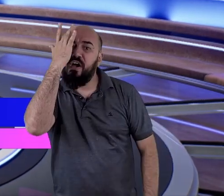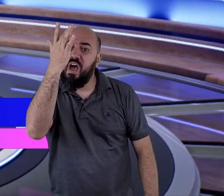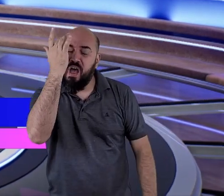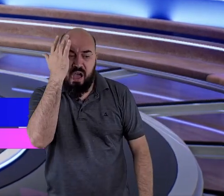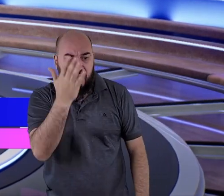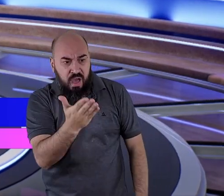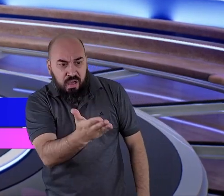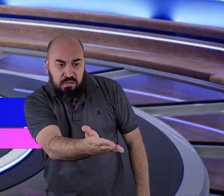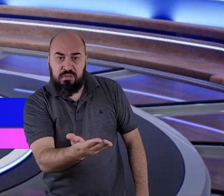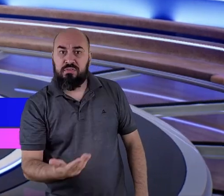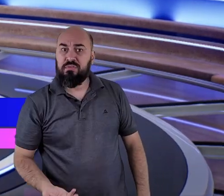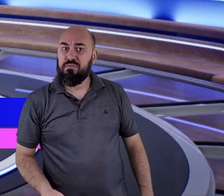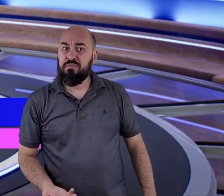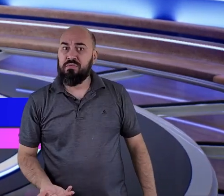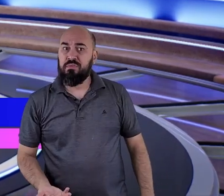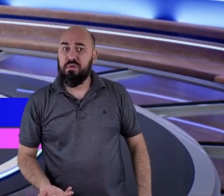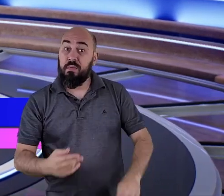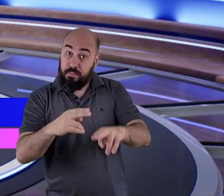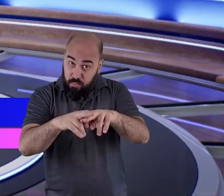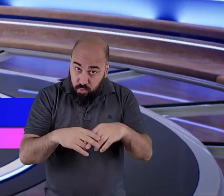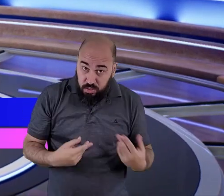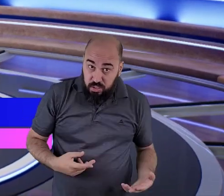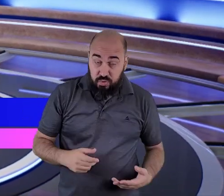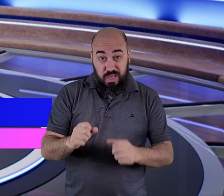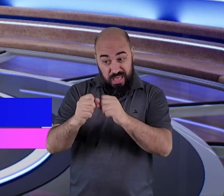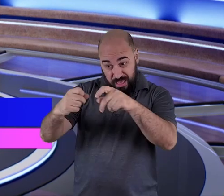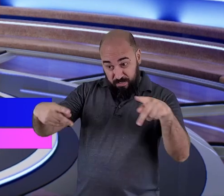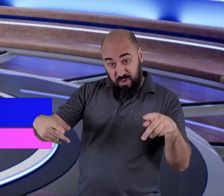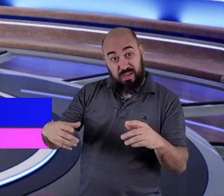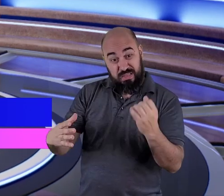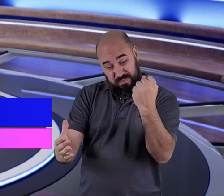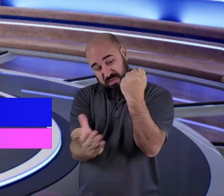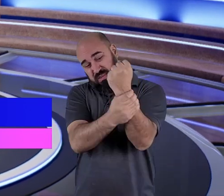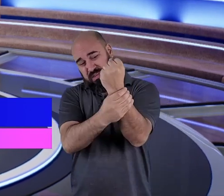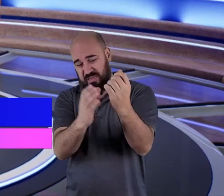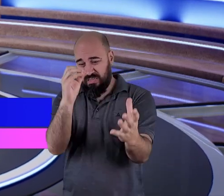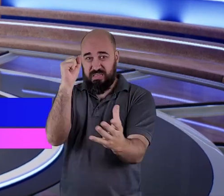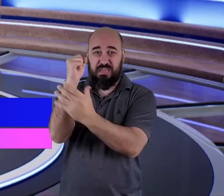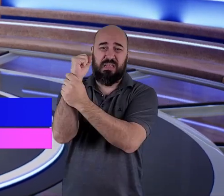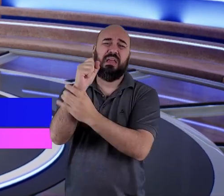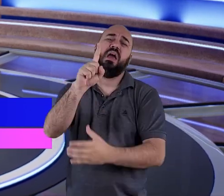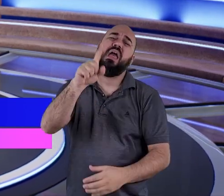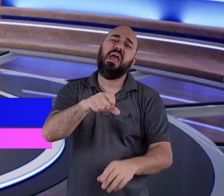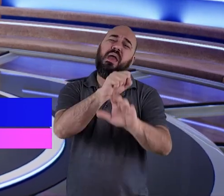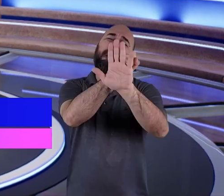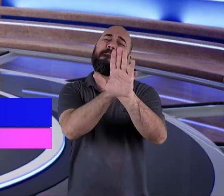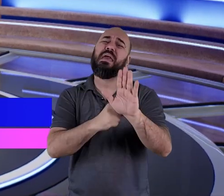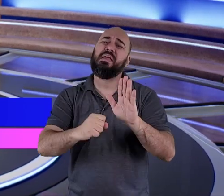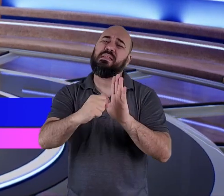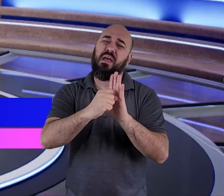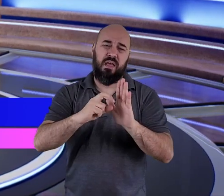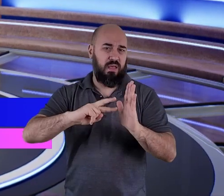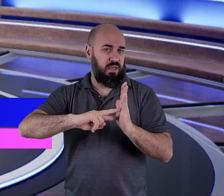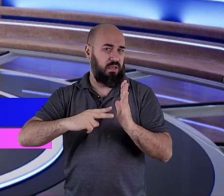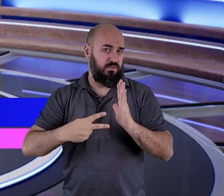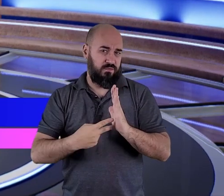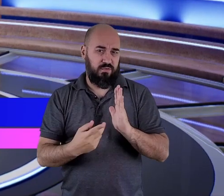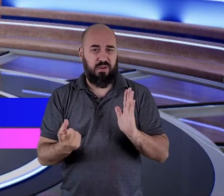O Apocalipse não está falando sobre correntes literais, porque o diabo quebraria isso facilmente.